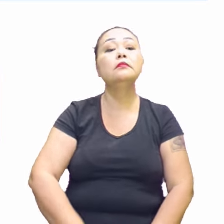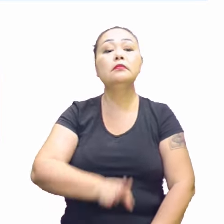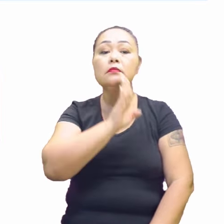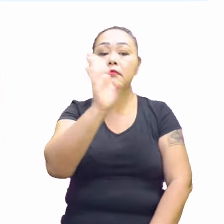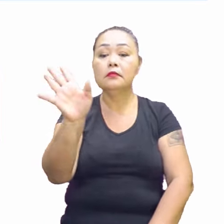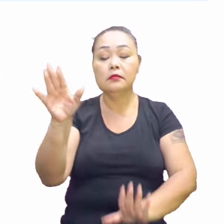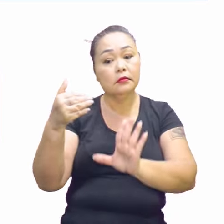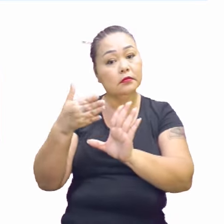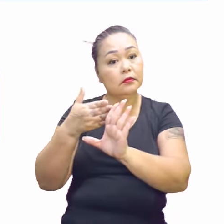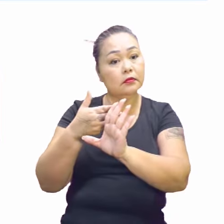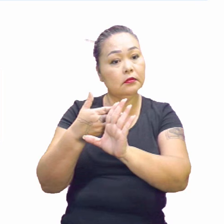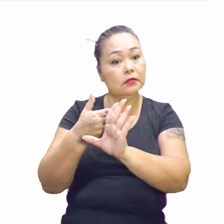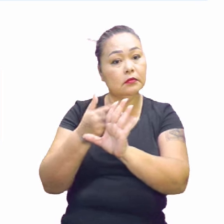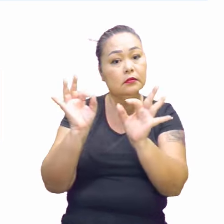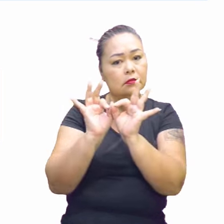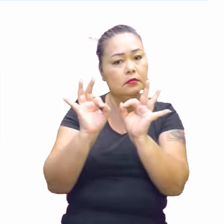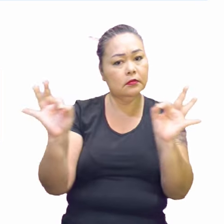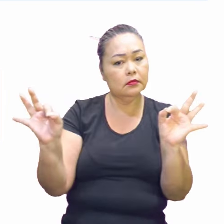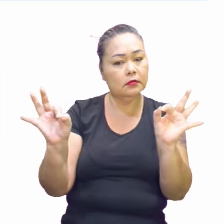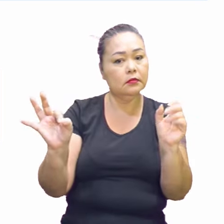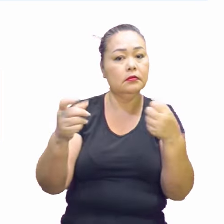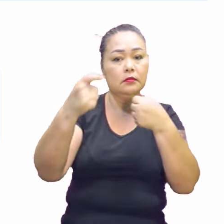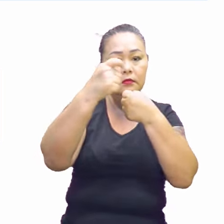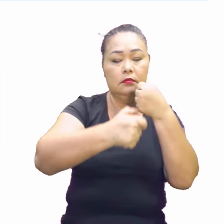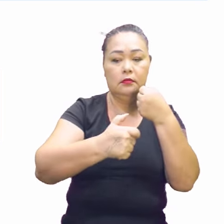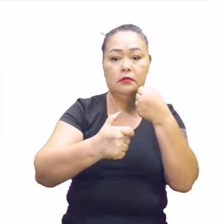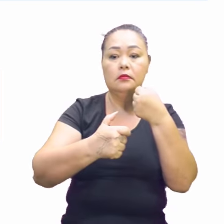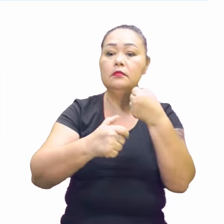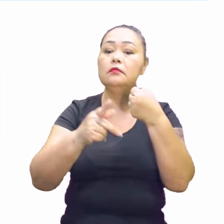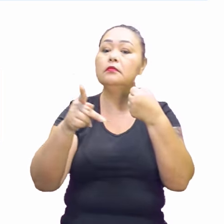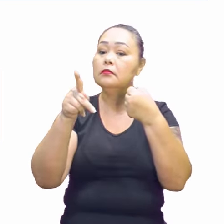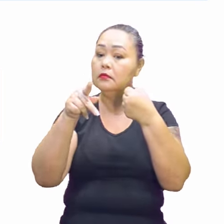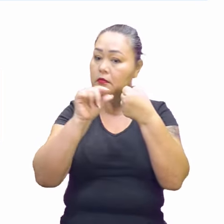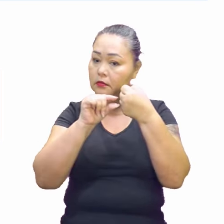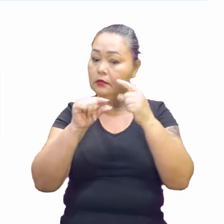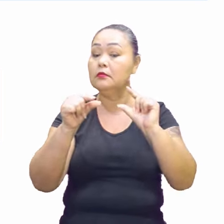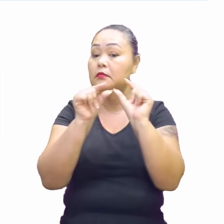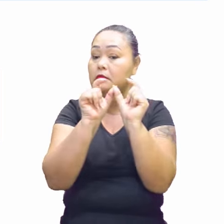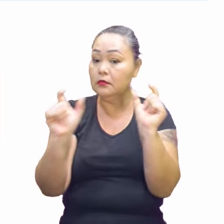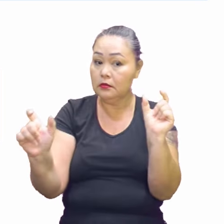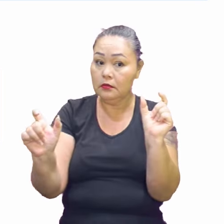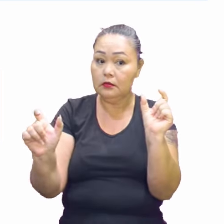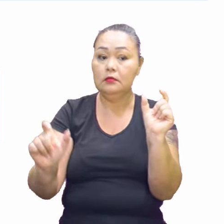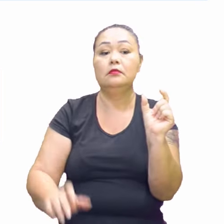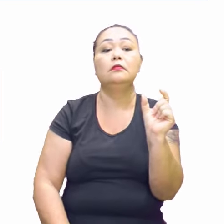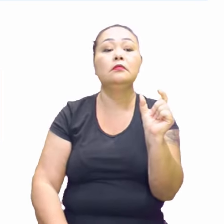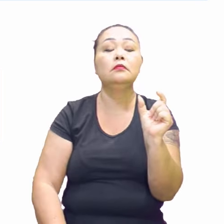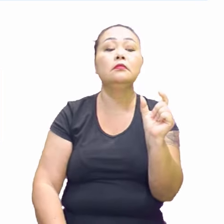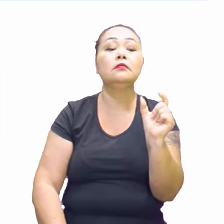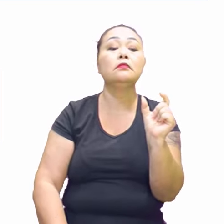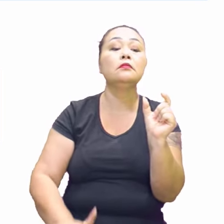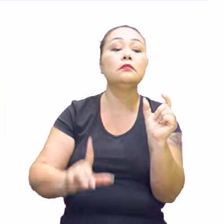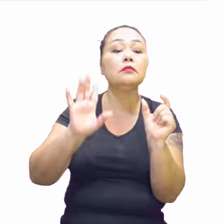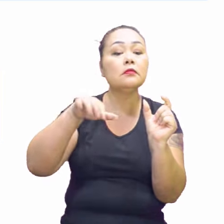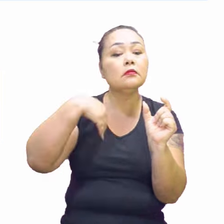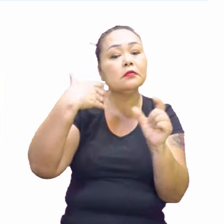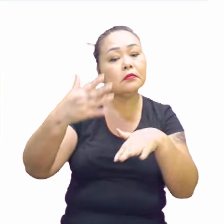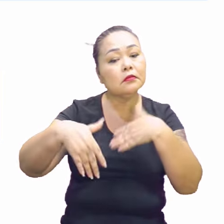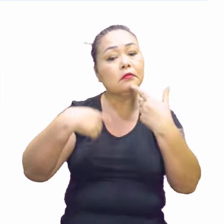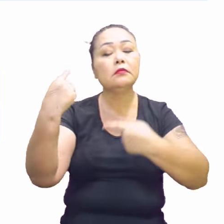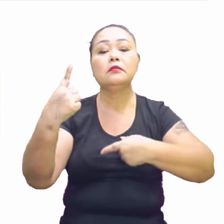Ordem direta e distância entre o sujeito e o predicado. Vamos continuar com esse assunto, ó. Resta após um